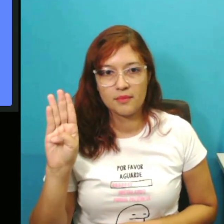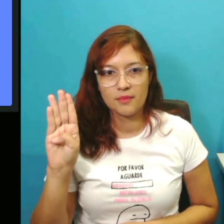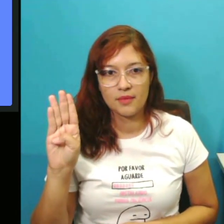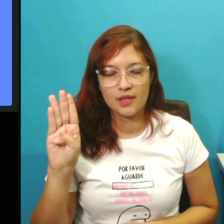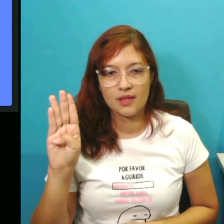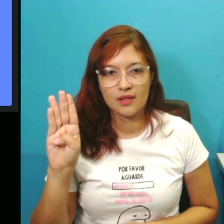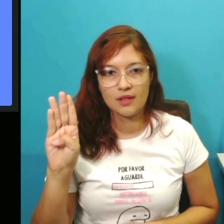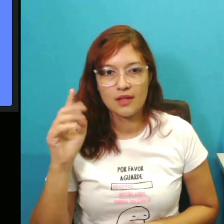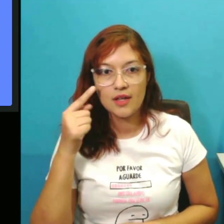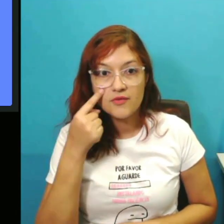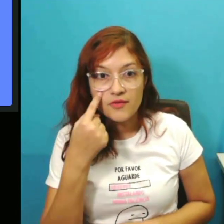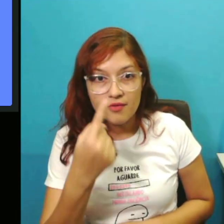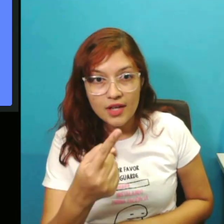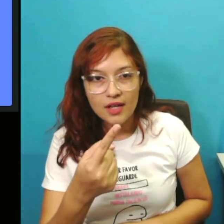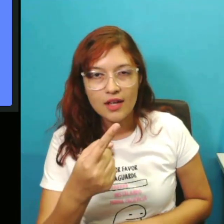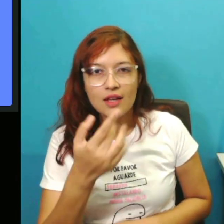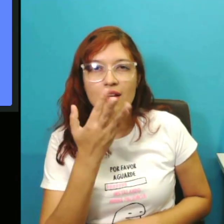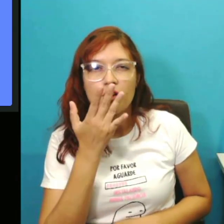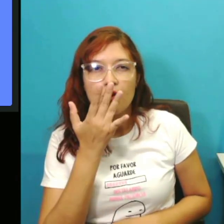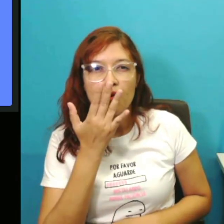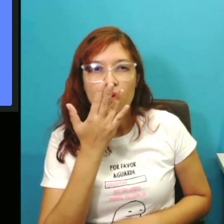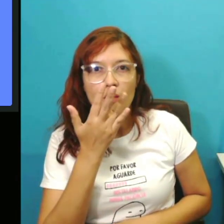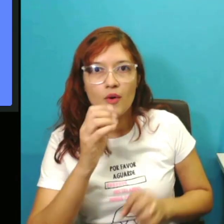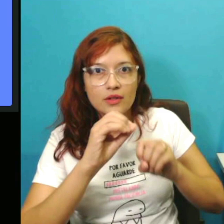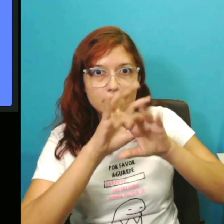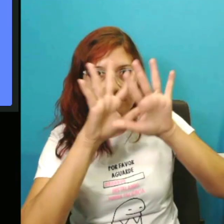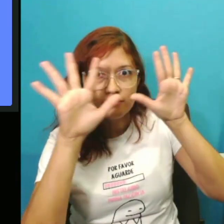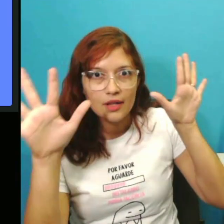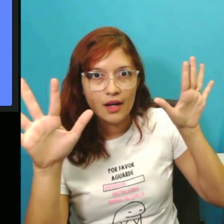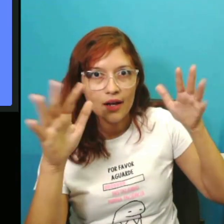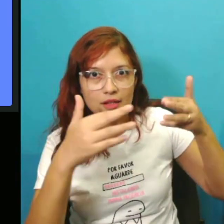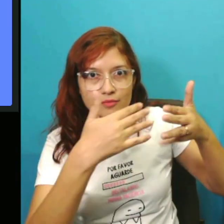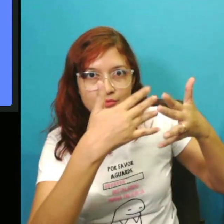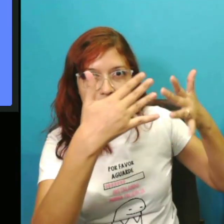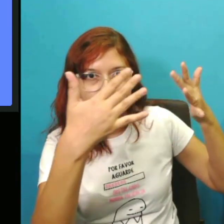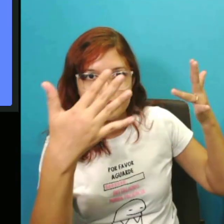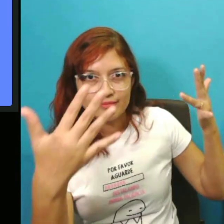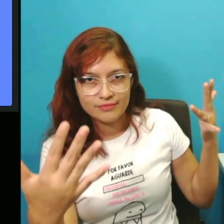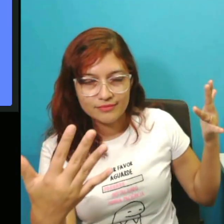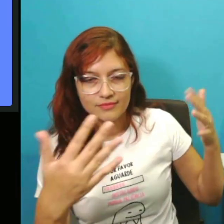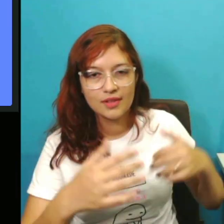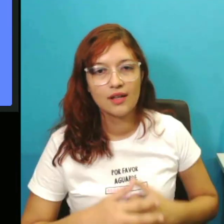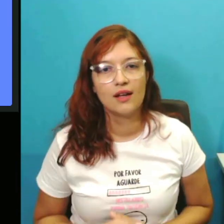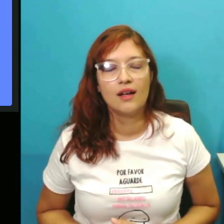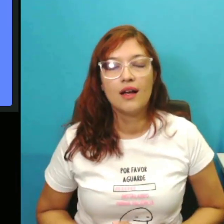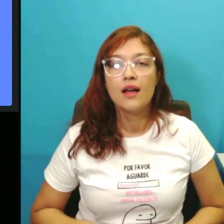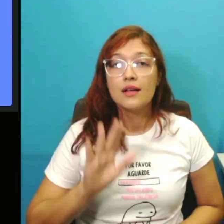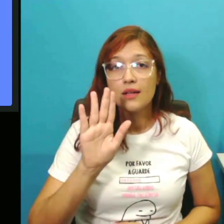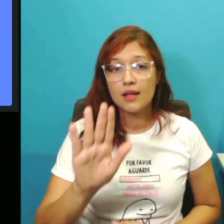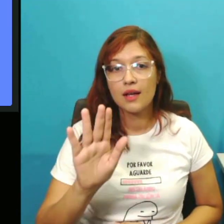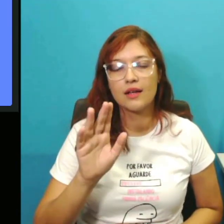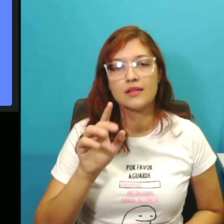B, a gente pode ver essa decomposição da luz branca.